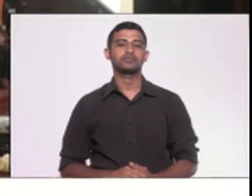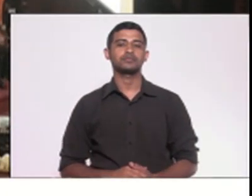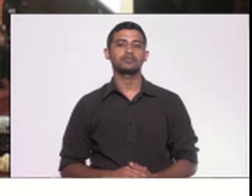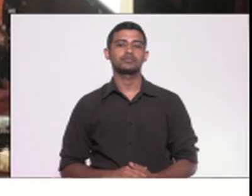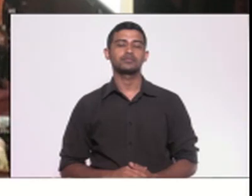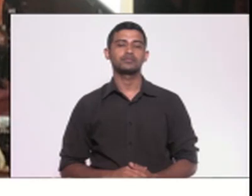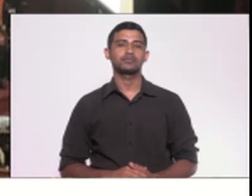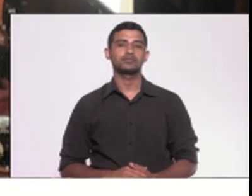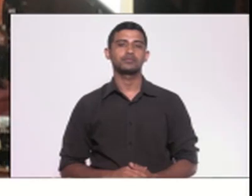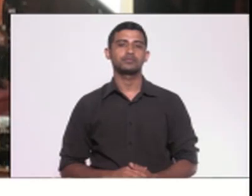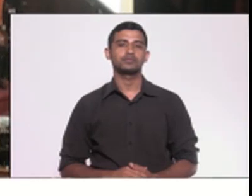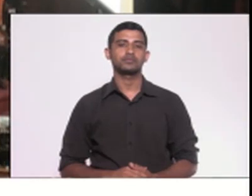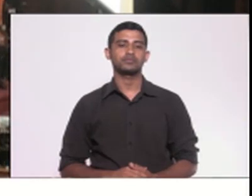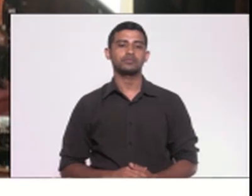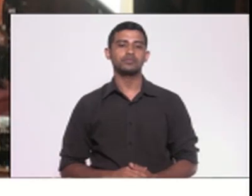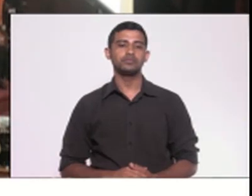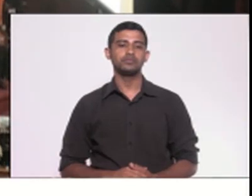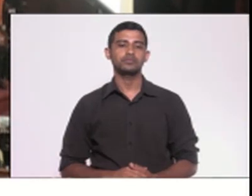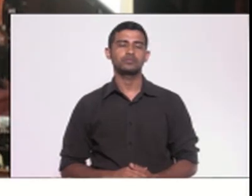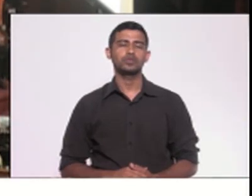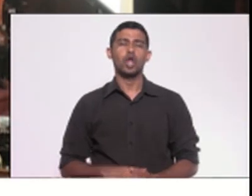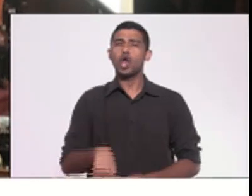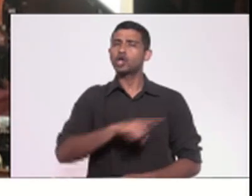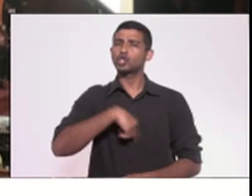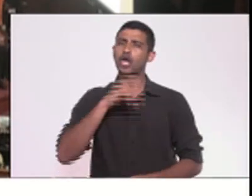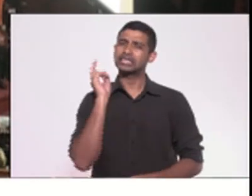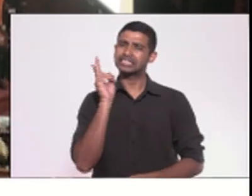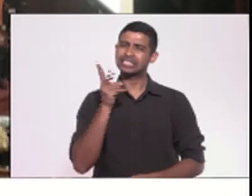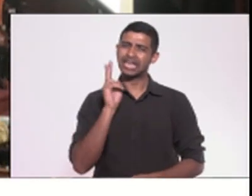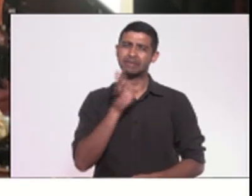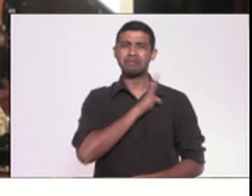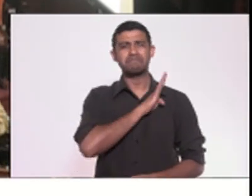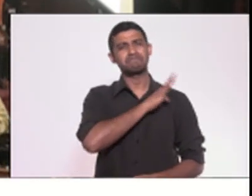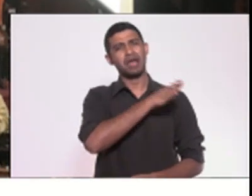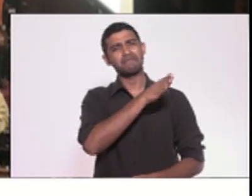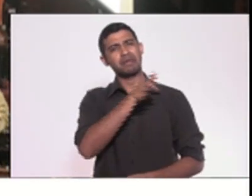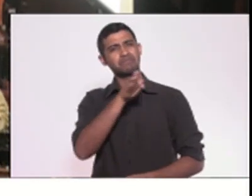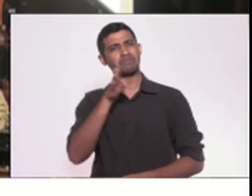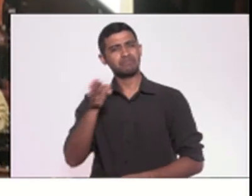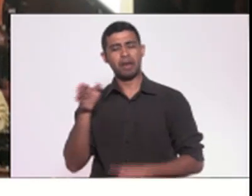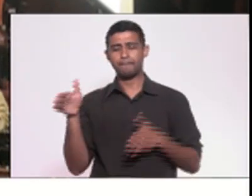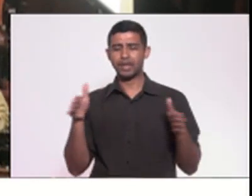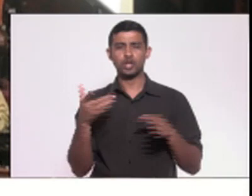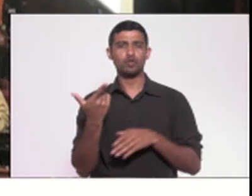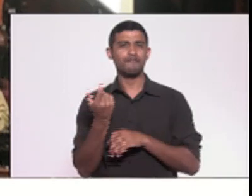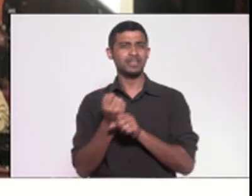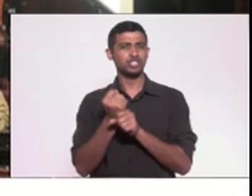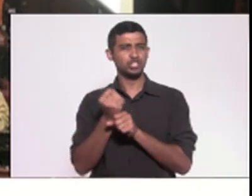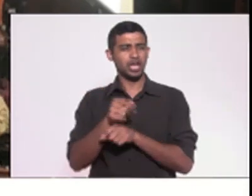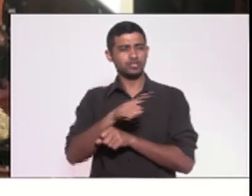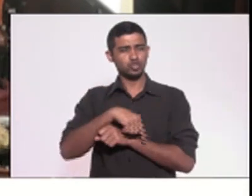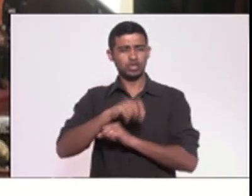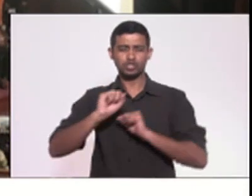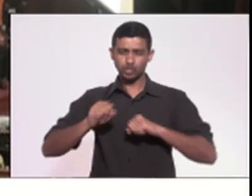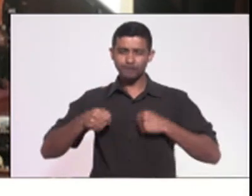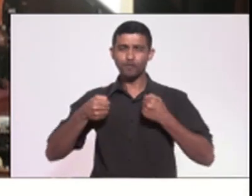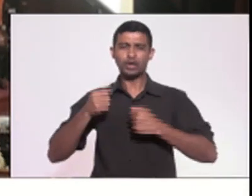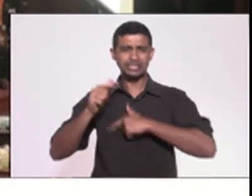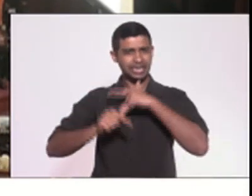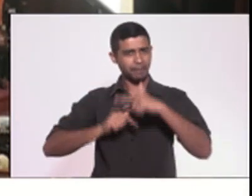Uma das questões que a gente tem encontrado, né, nesse período de quase 20 anos à frente desse trabalho,